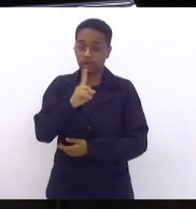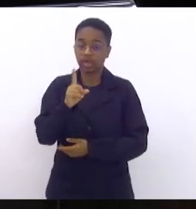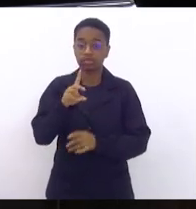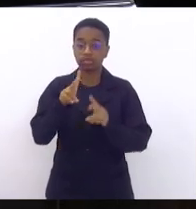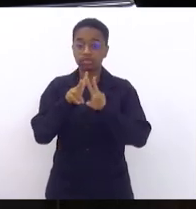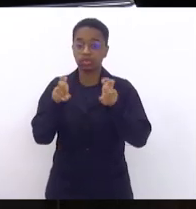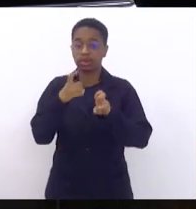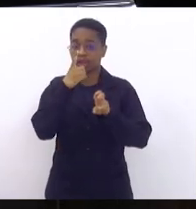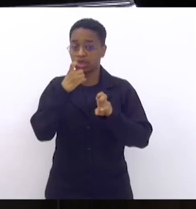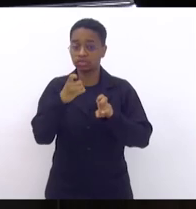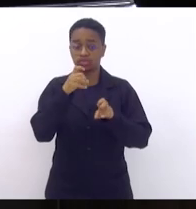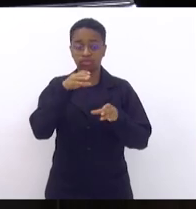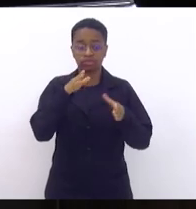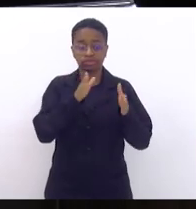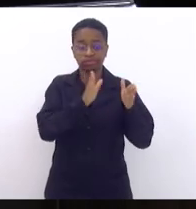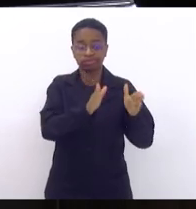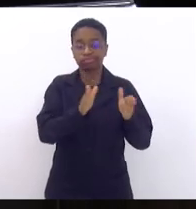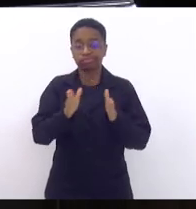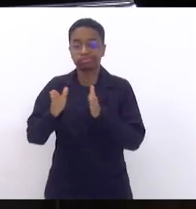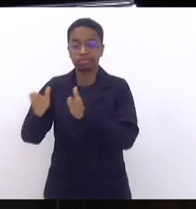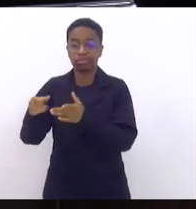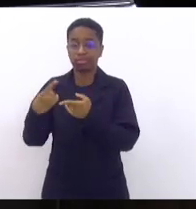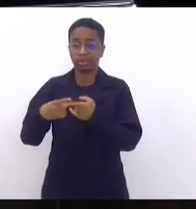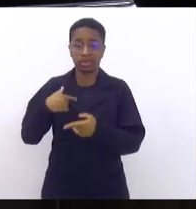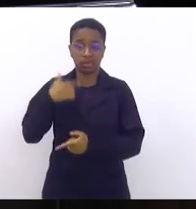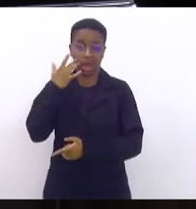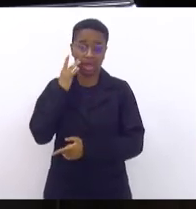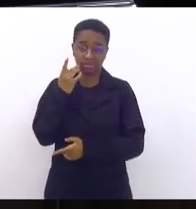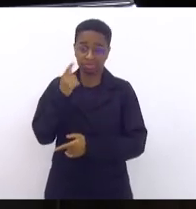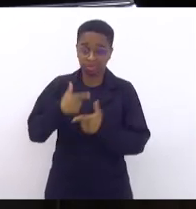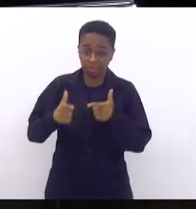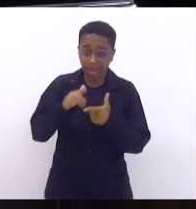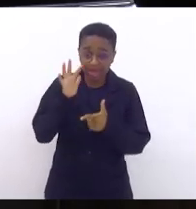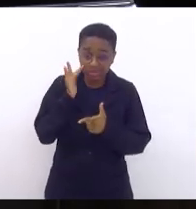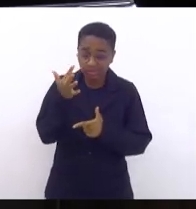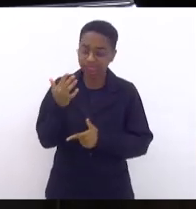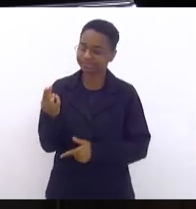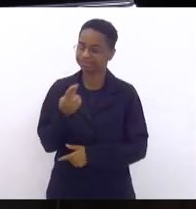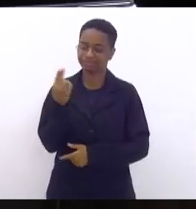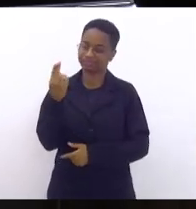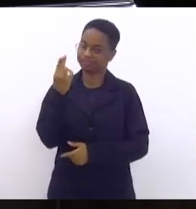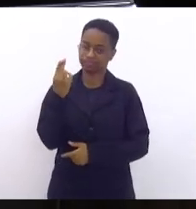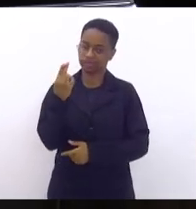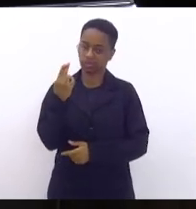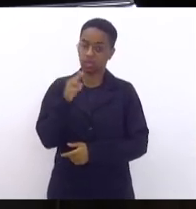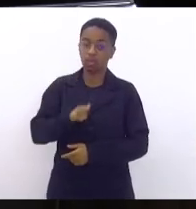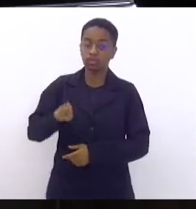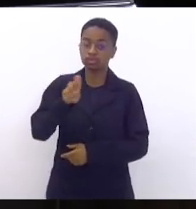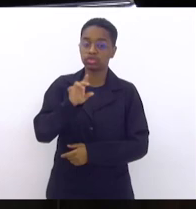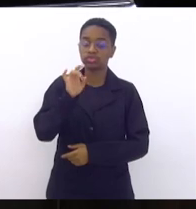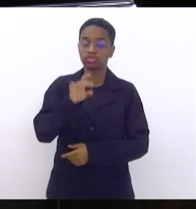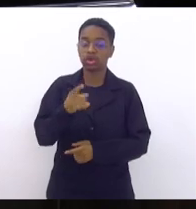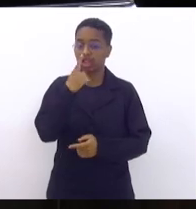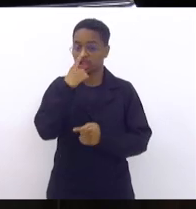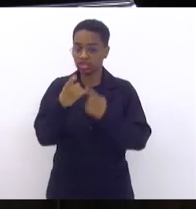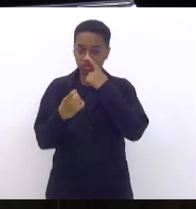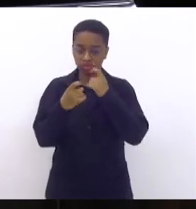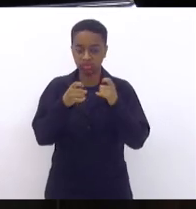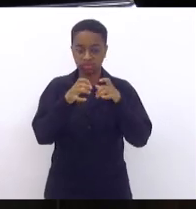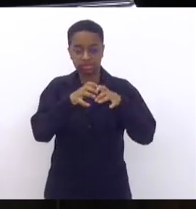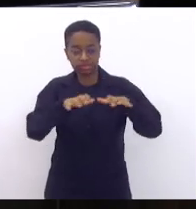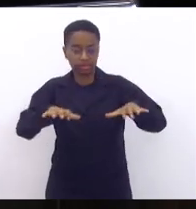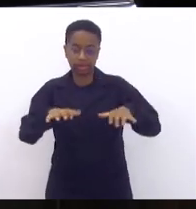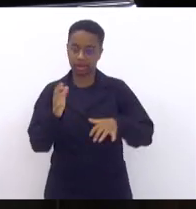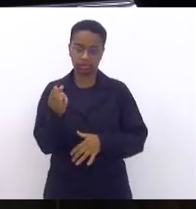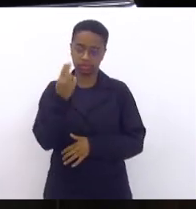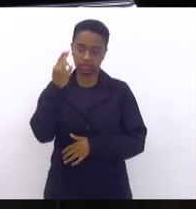porque eu acho que a gente não vai conseguir resolver esse problema através da coleta do lixo Urbano a gente